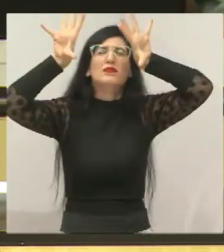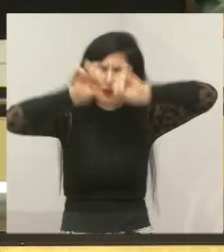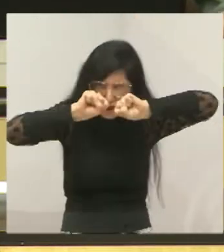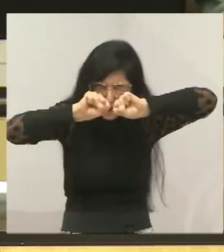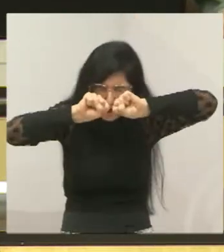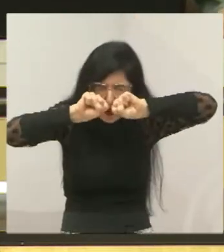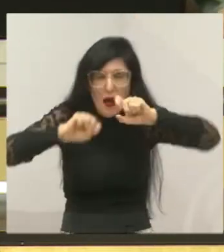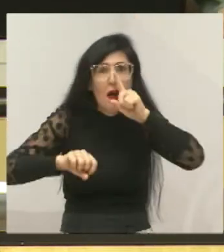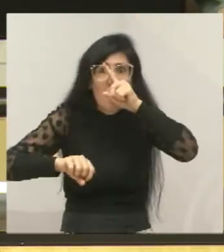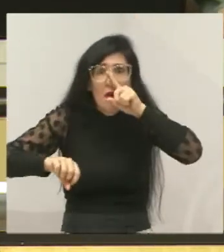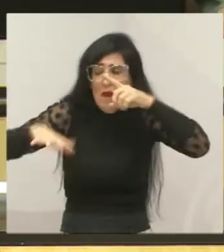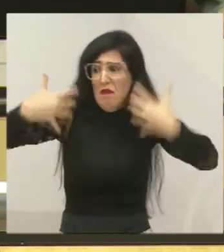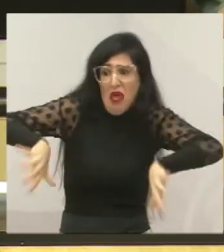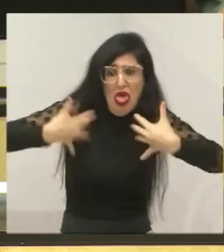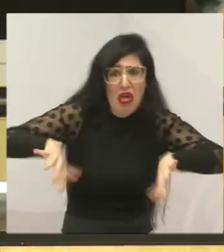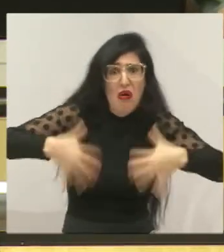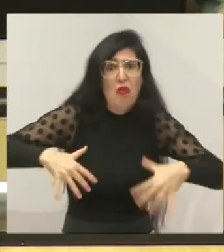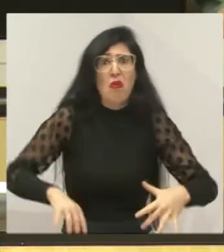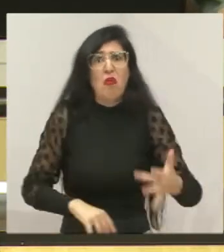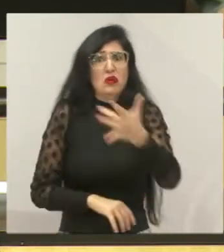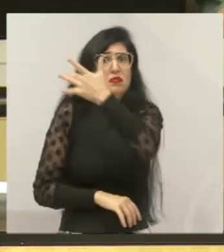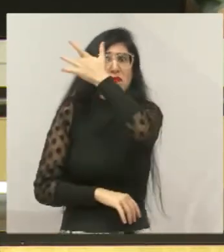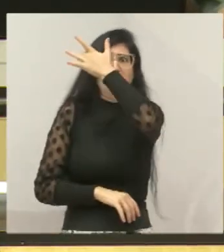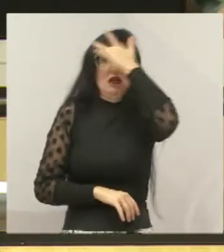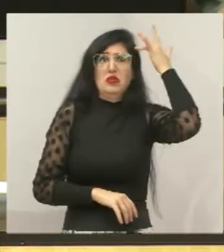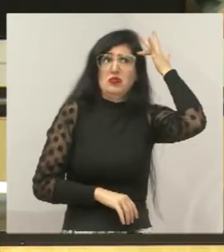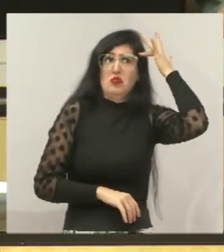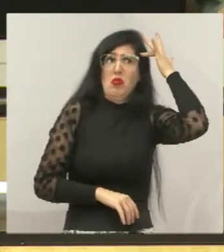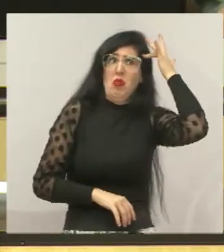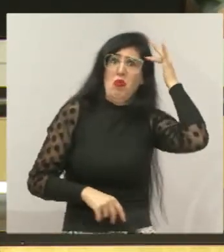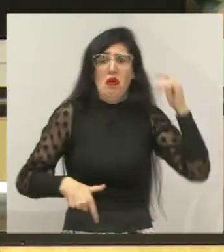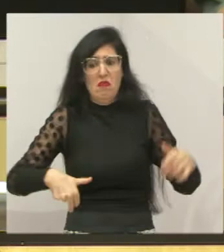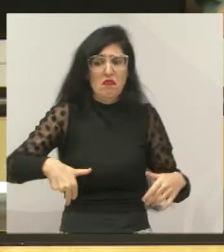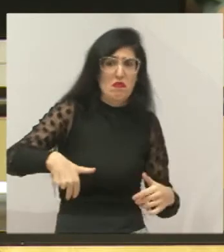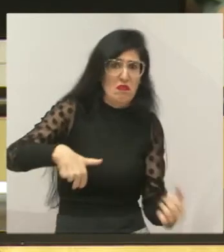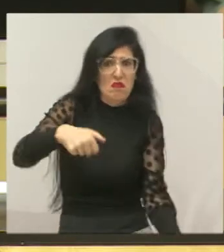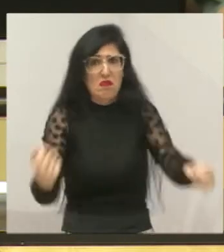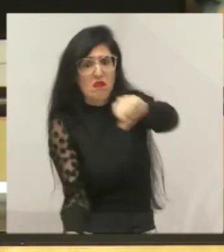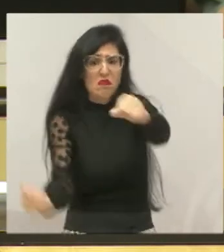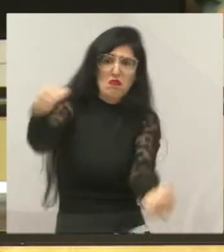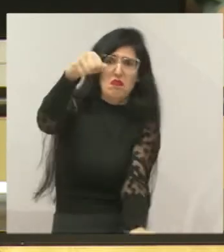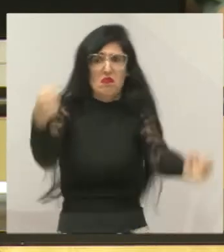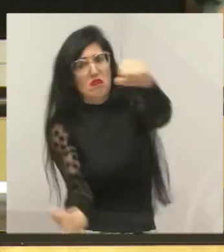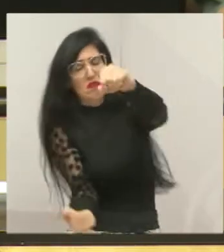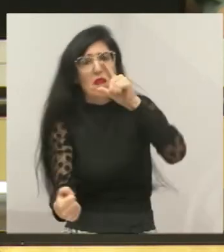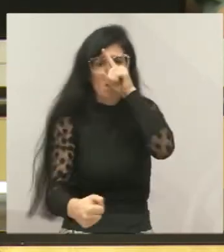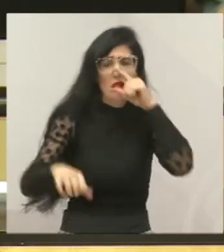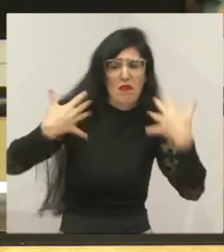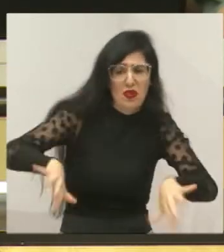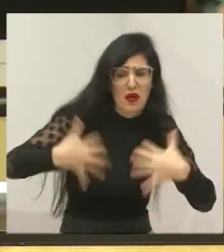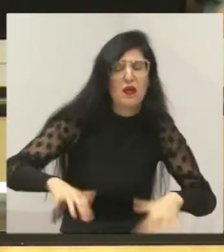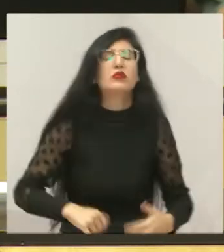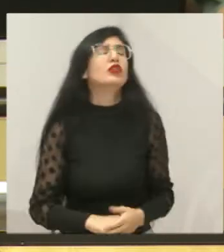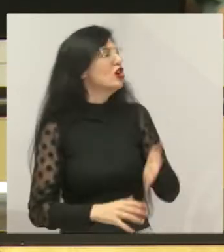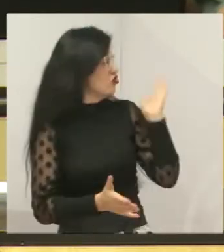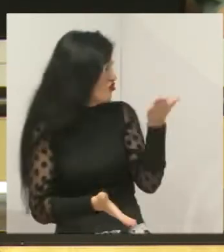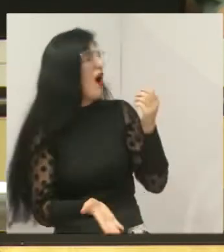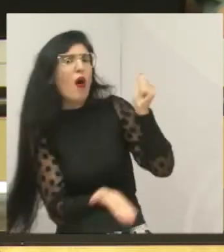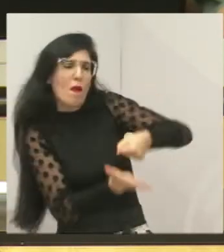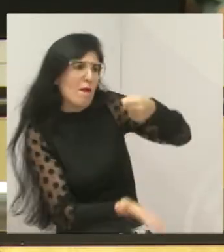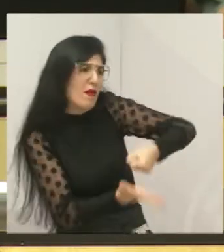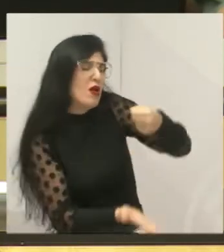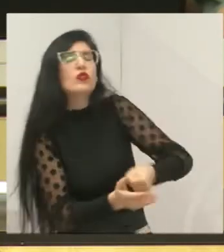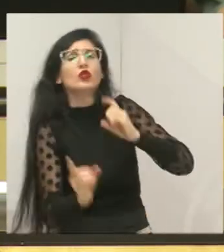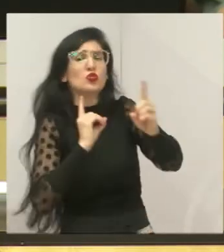oferecendo assim sérios riscos à população. Venho cobrando incansavelmente a CCR Nova Dutra, pois há sérios riscos a todos